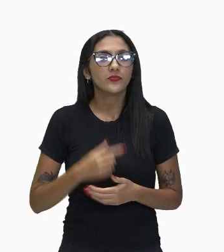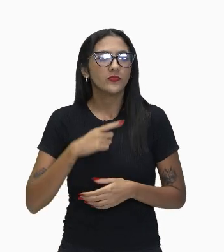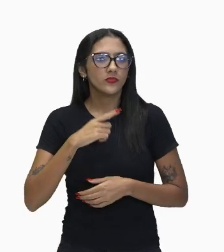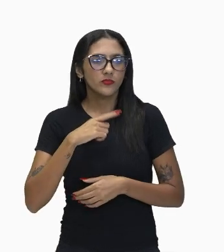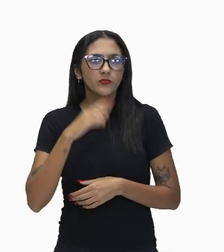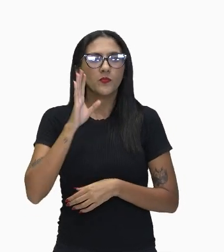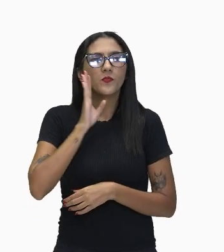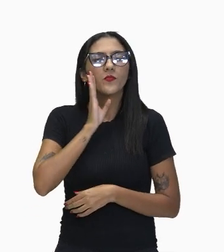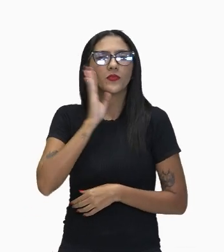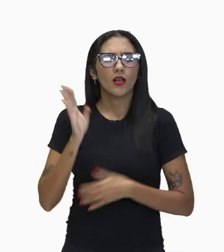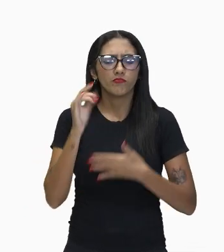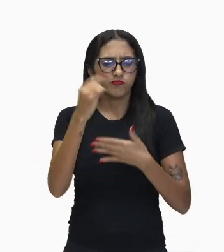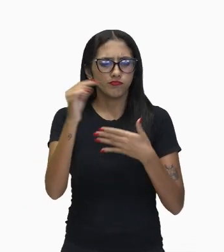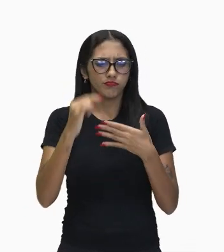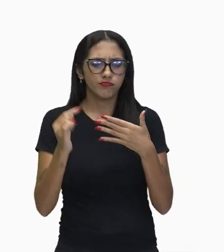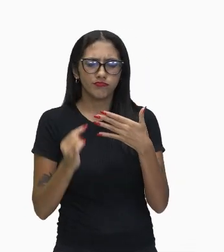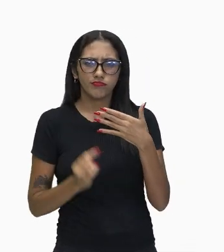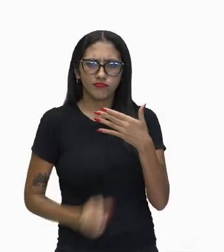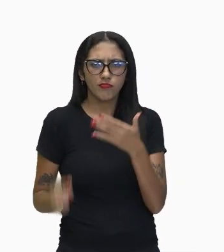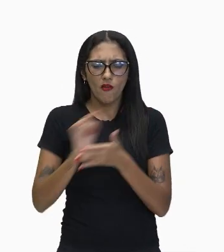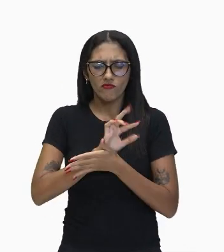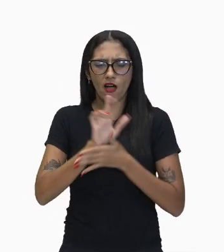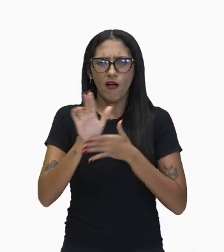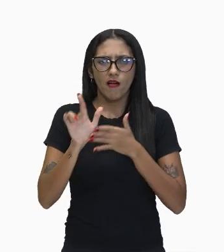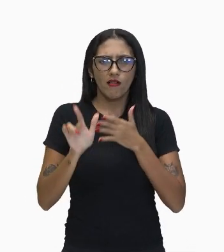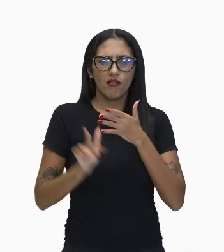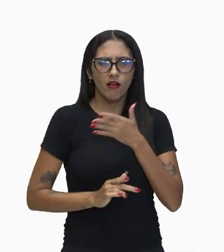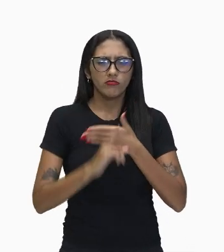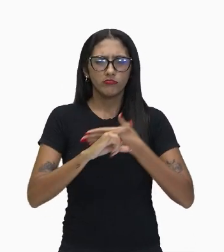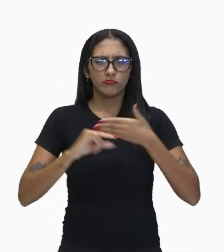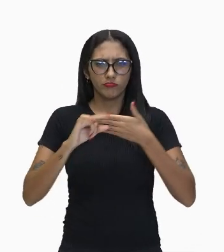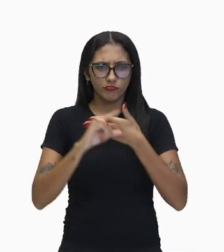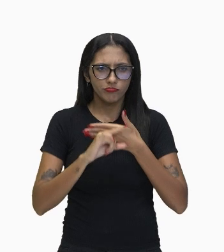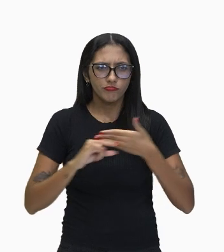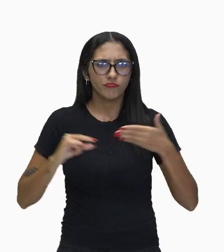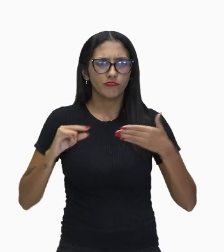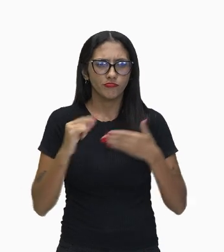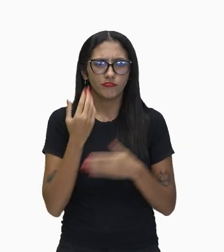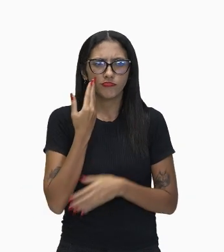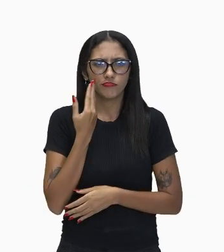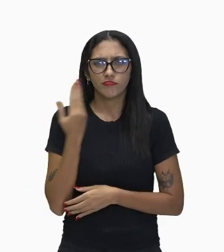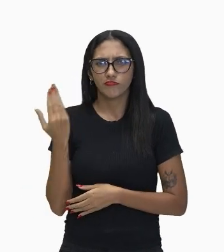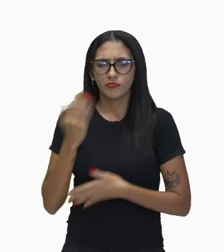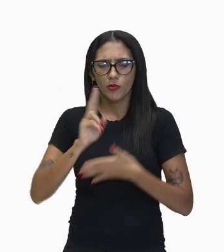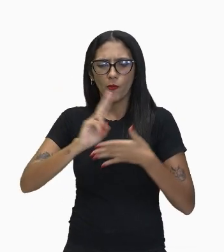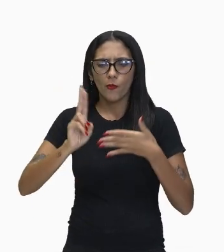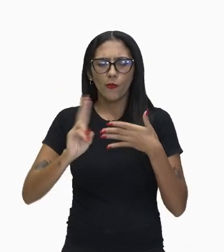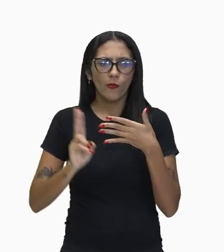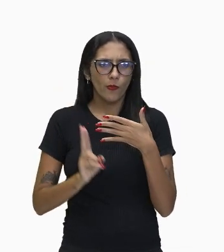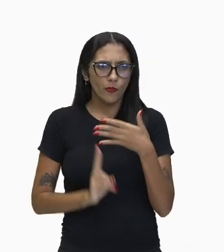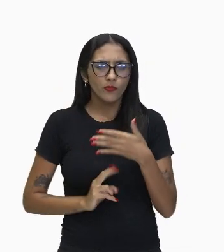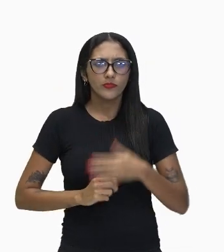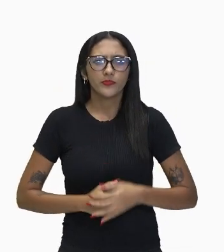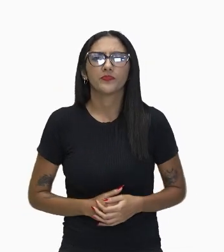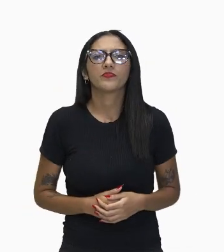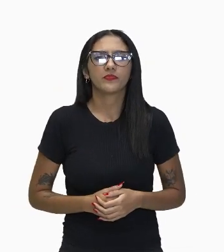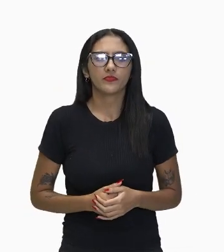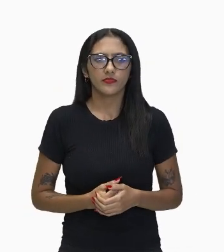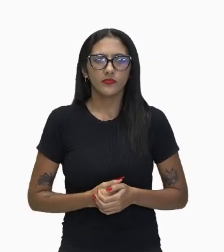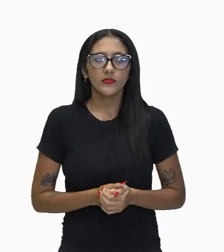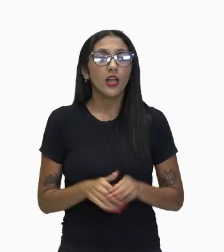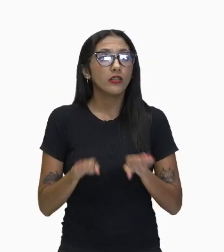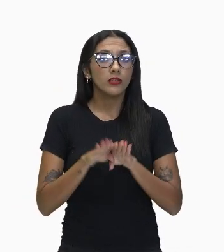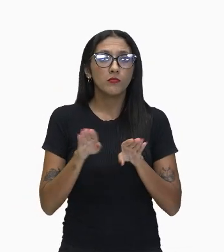como Mário de Andrade, Oswald de Andrade, Menotti Delpicchia e Graça Aranha.